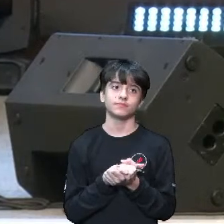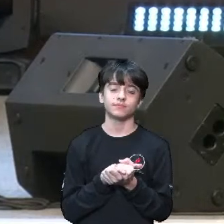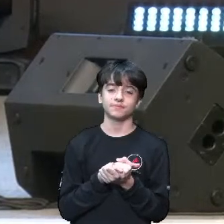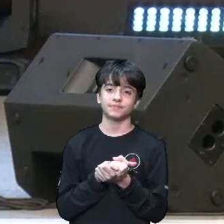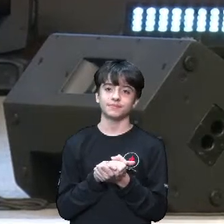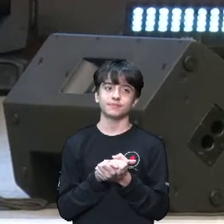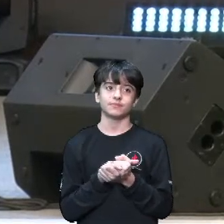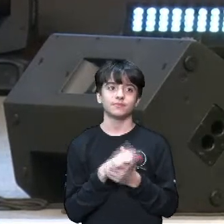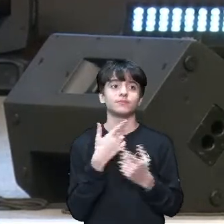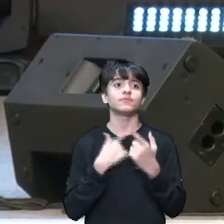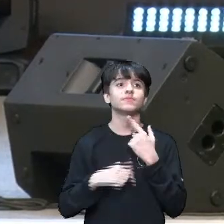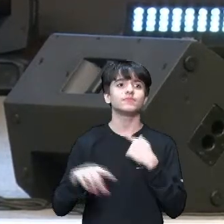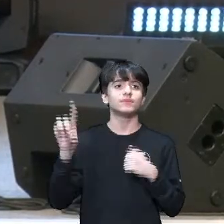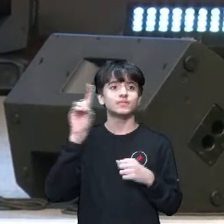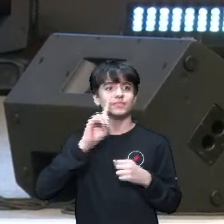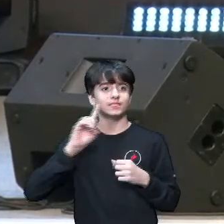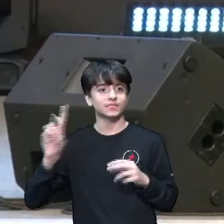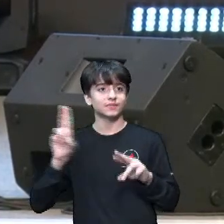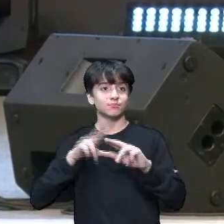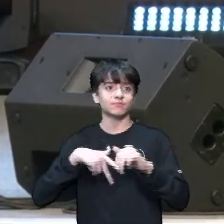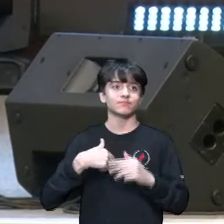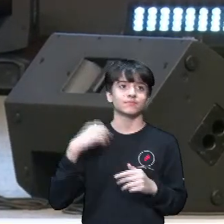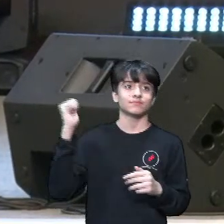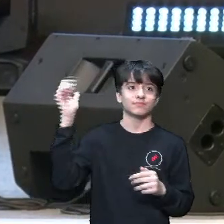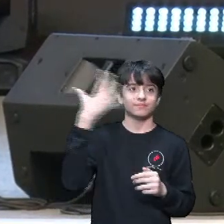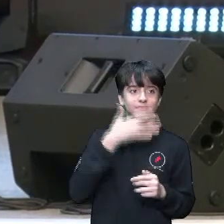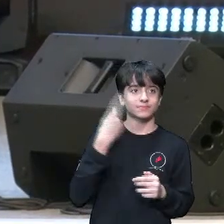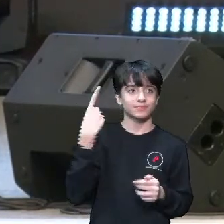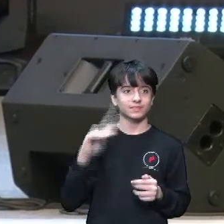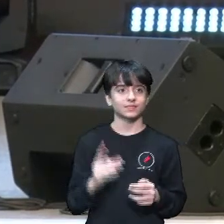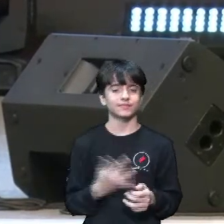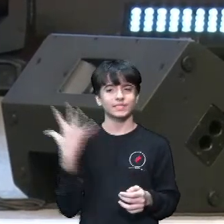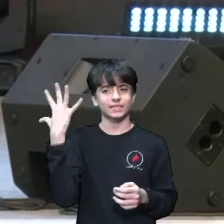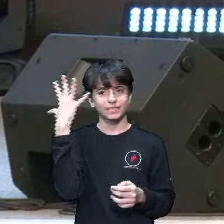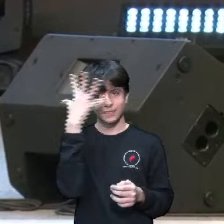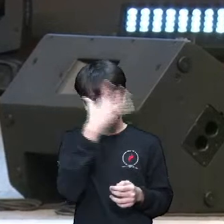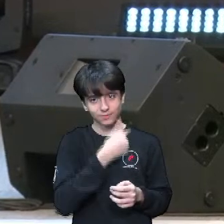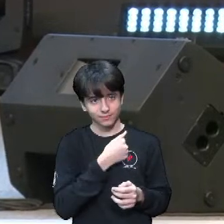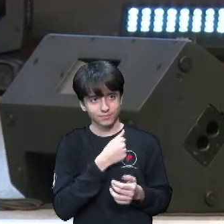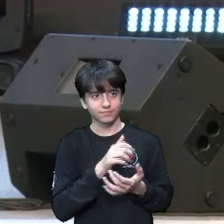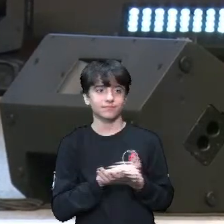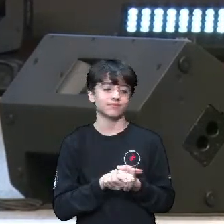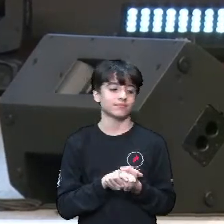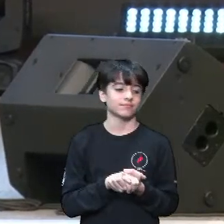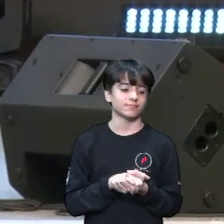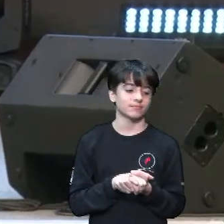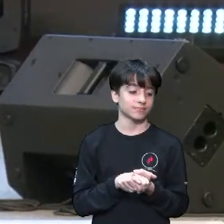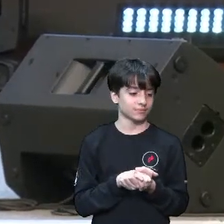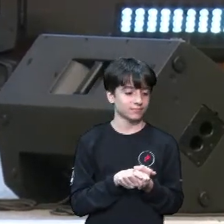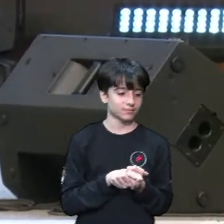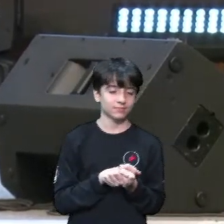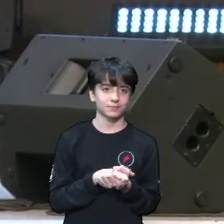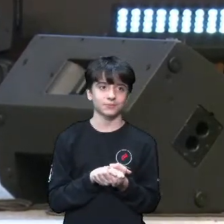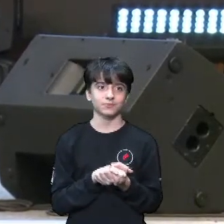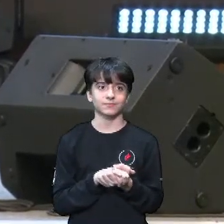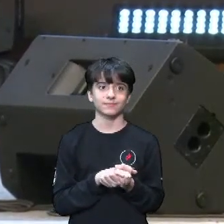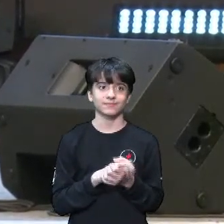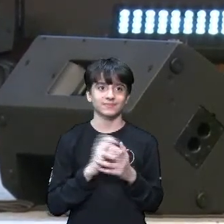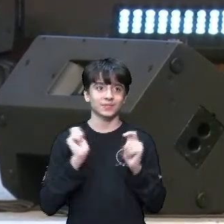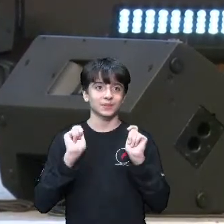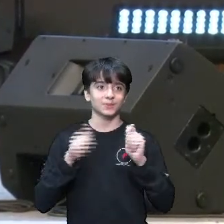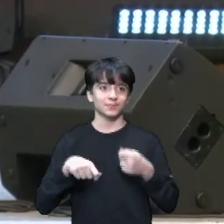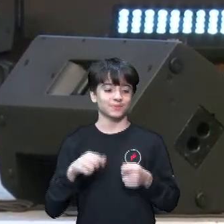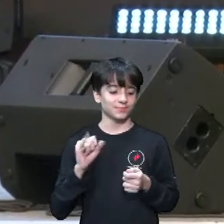Deus em vós. Irmão, que lindo, esse texto é lindo demais. Eu recomendo que você, quando puder, estude ele em